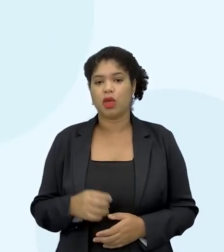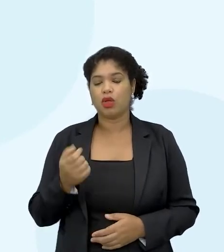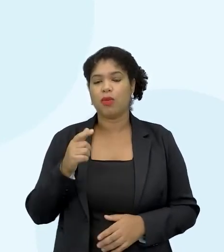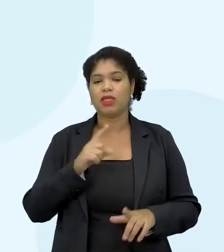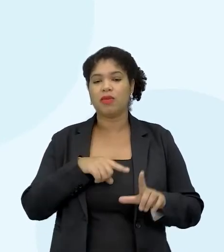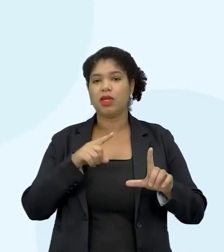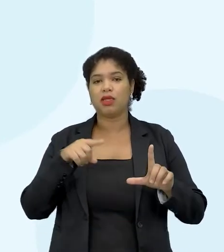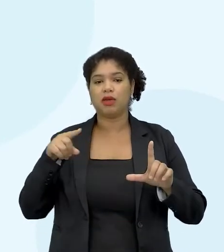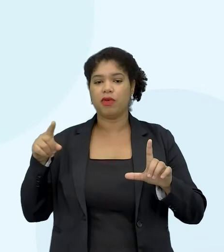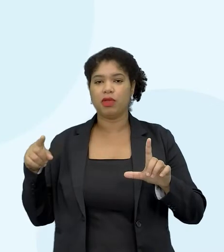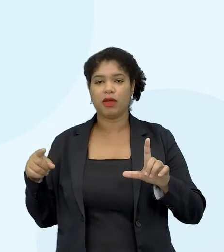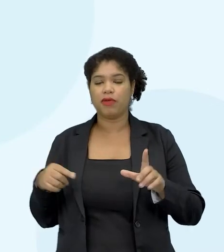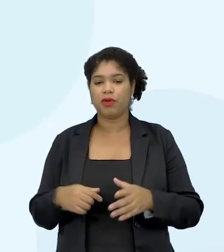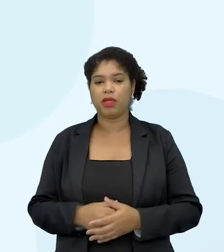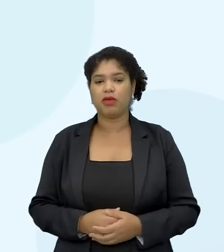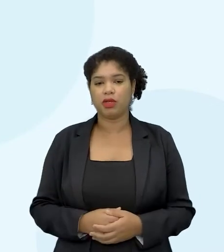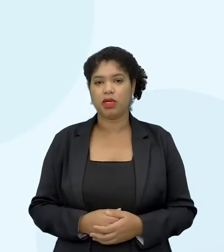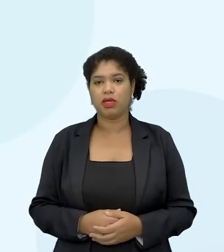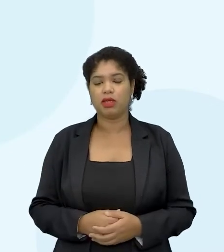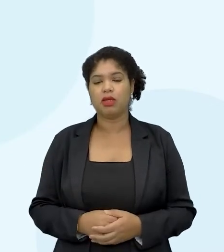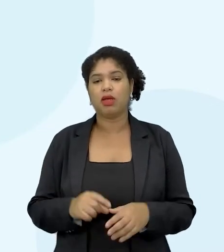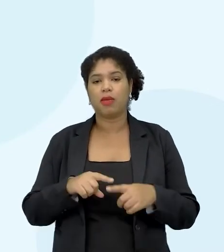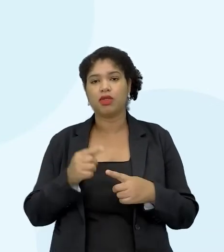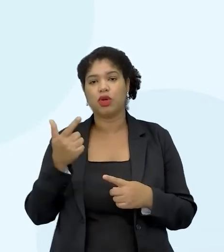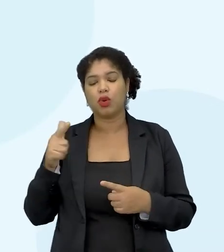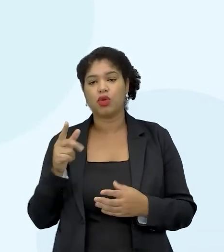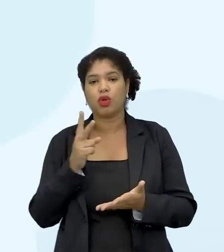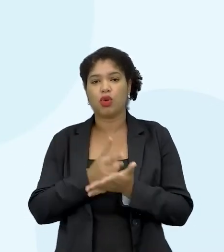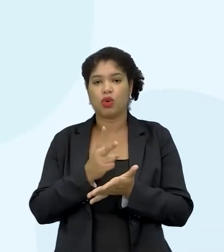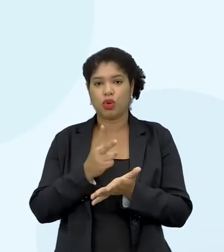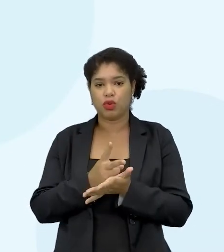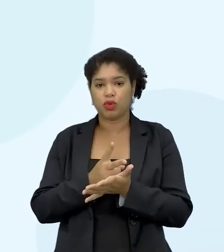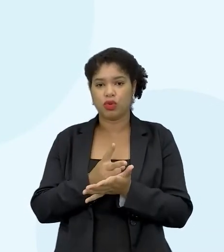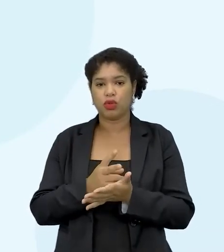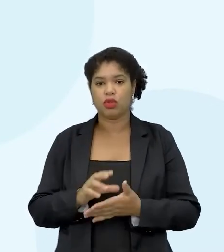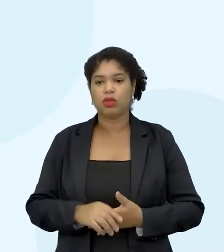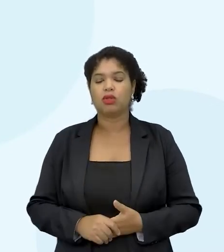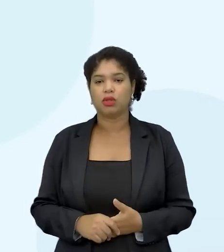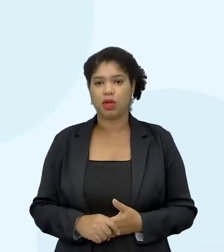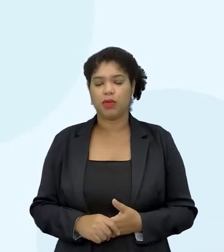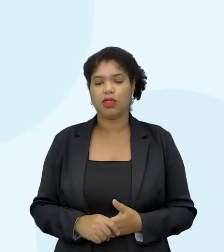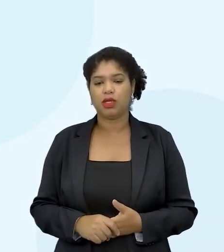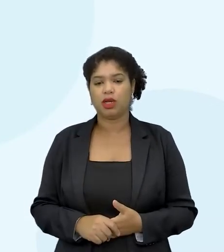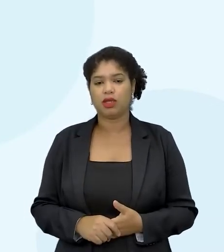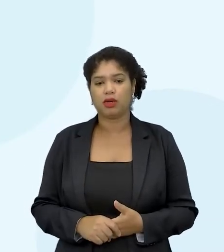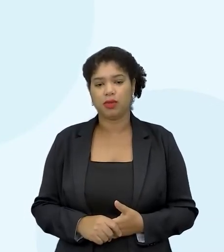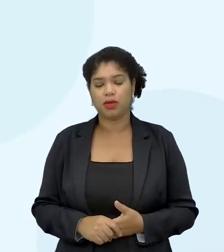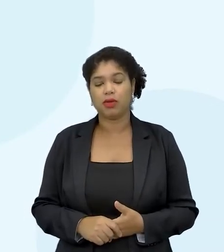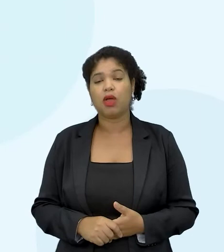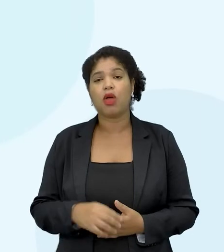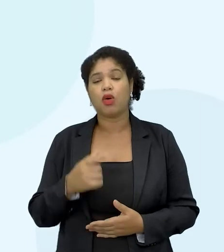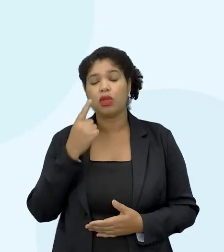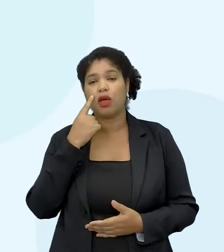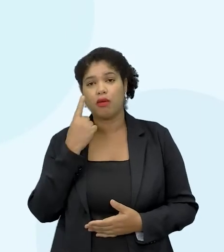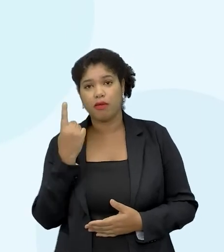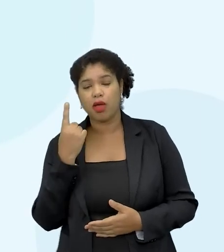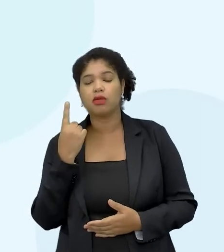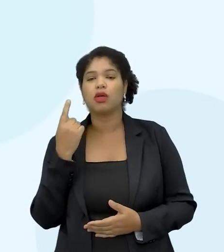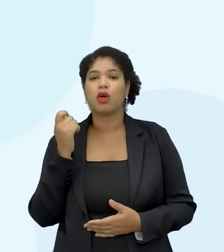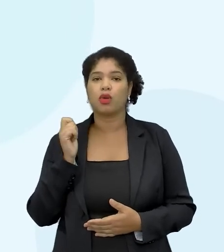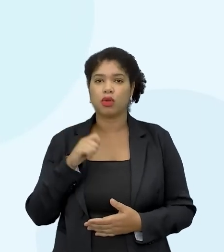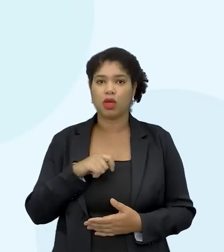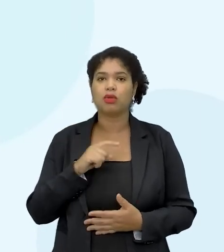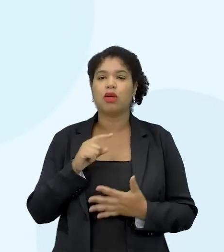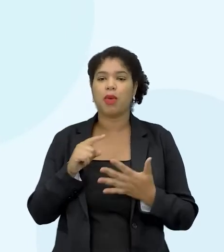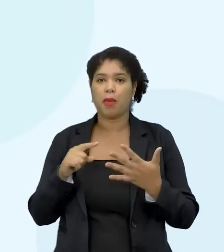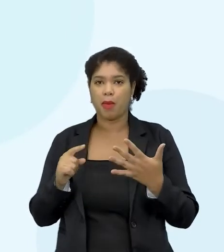aqui ficou um pouco desajustado, mas na verdade ele começa aqui, tá bom, pessoal? Dei uma arrumada aqui, quando aparece a animação ele saiu do lugar.